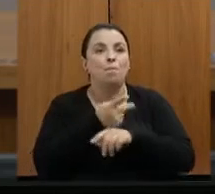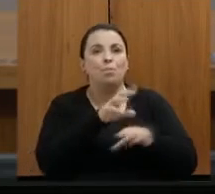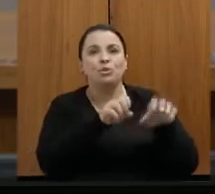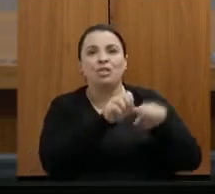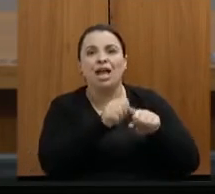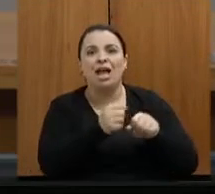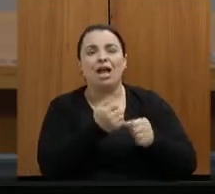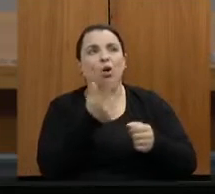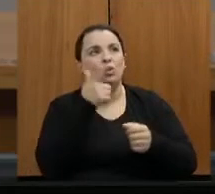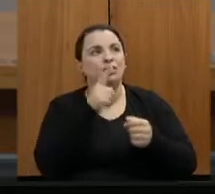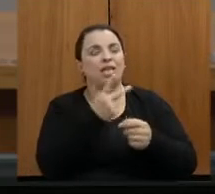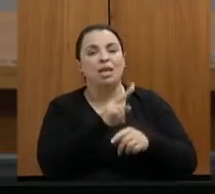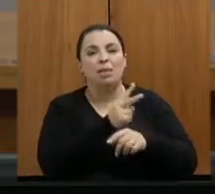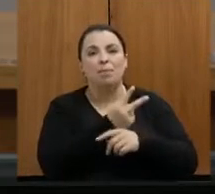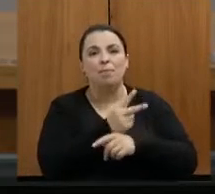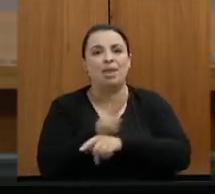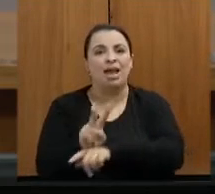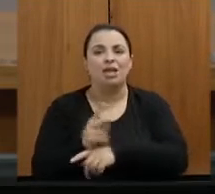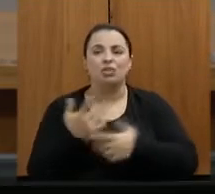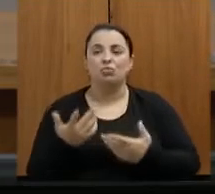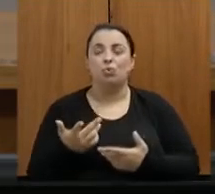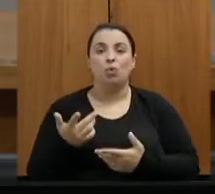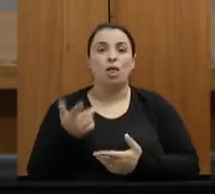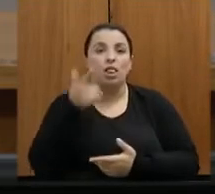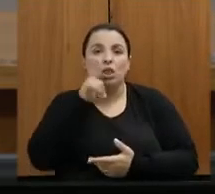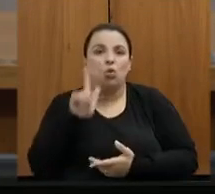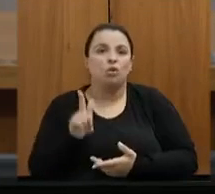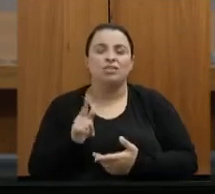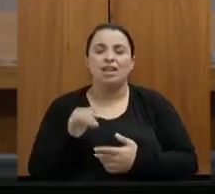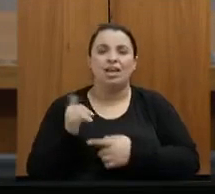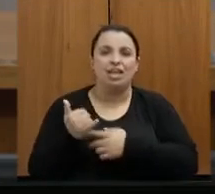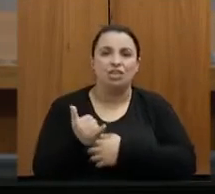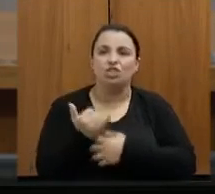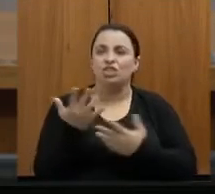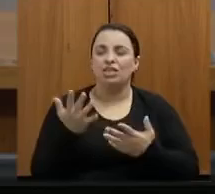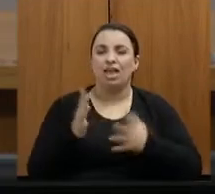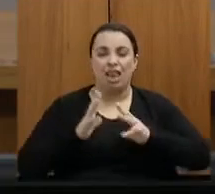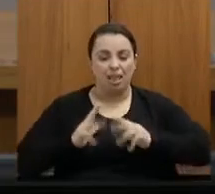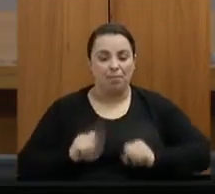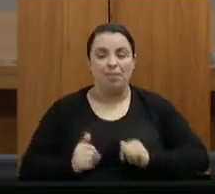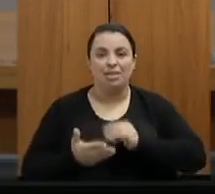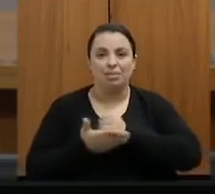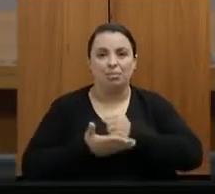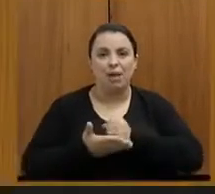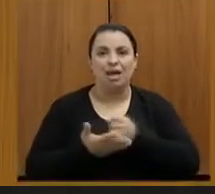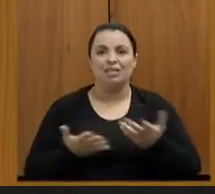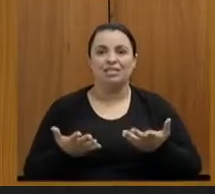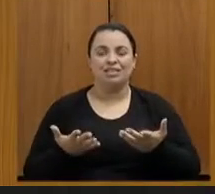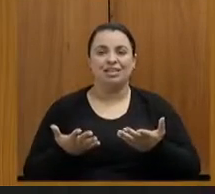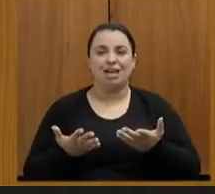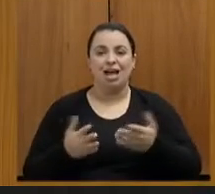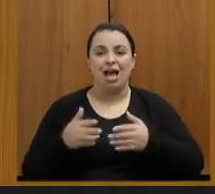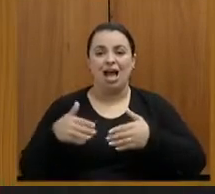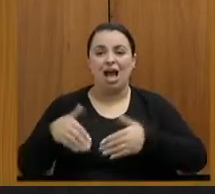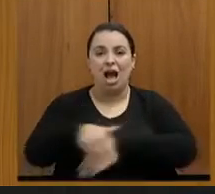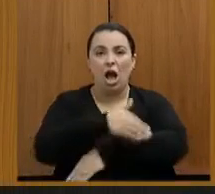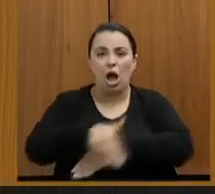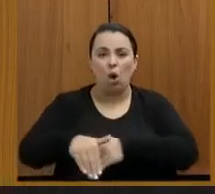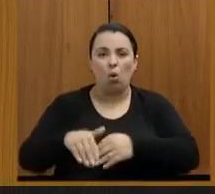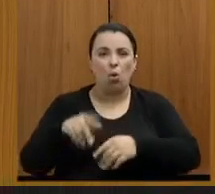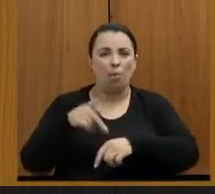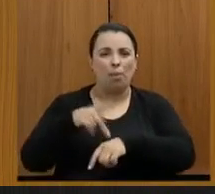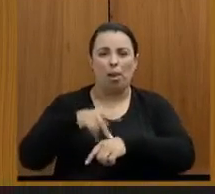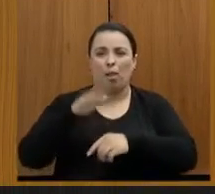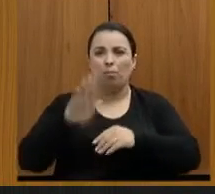infraestrutura básica, que é energia, saneamento, calçamento, a própria moradia da pessoa, às vezes, fica em segundo plano, uma vez que